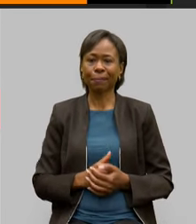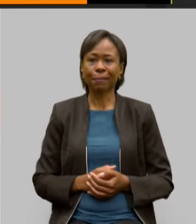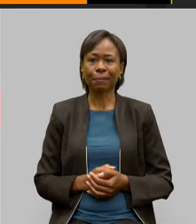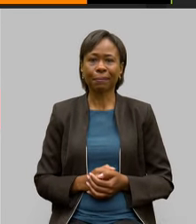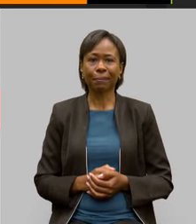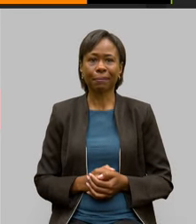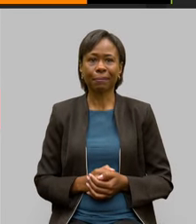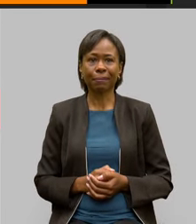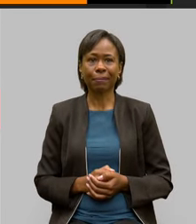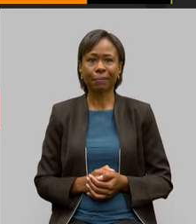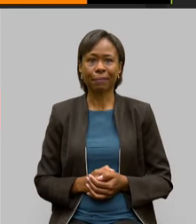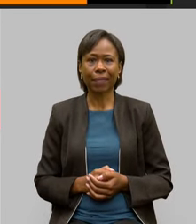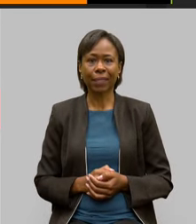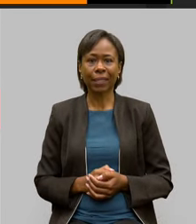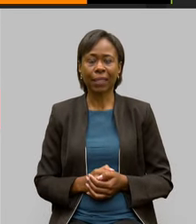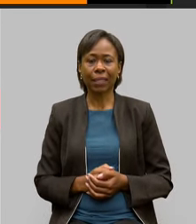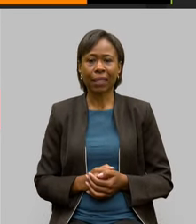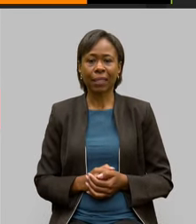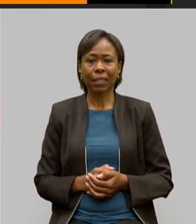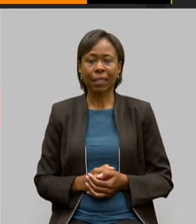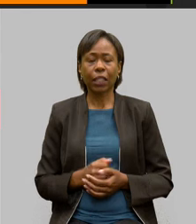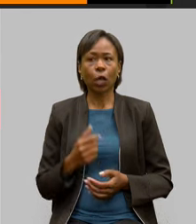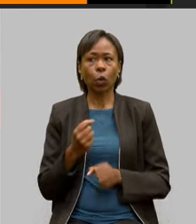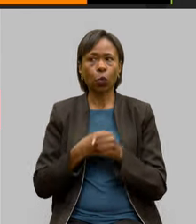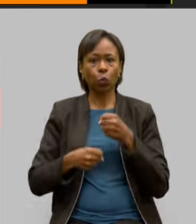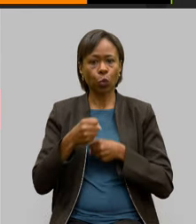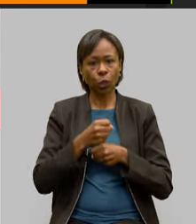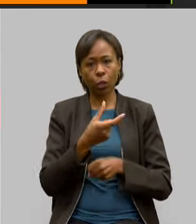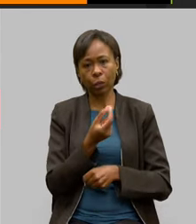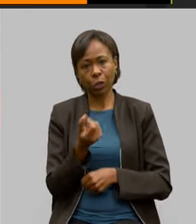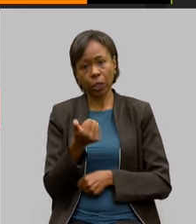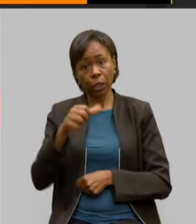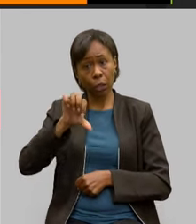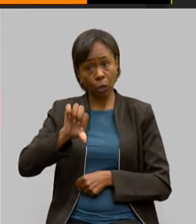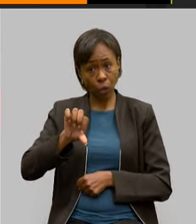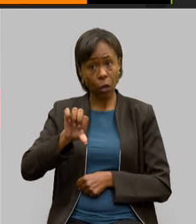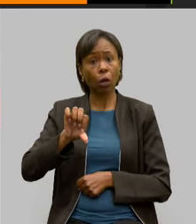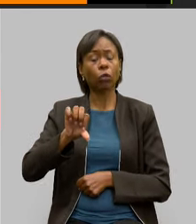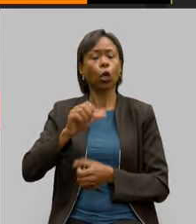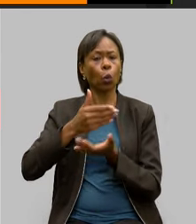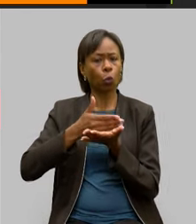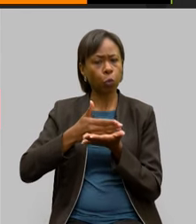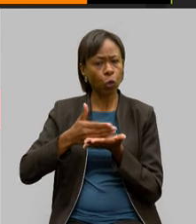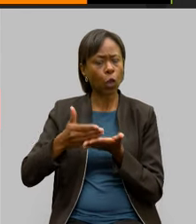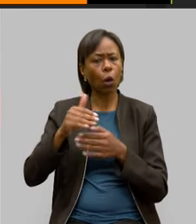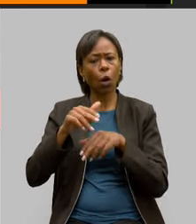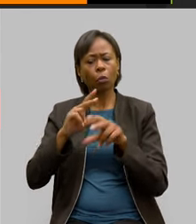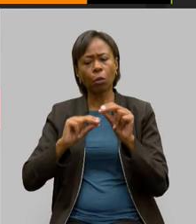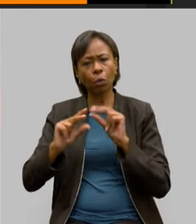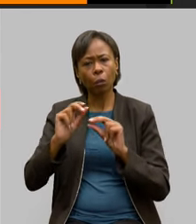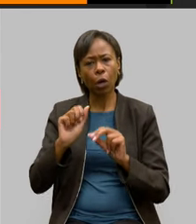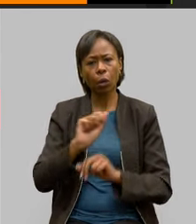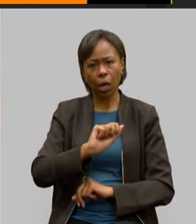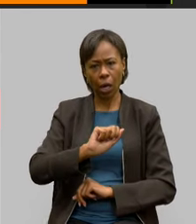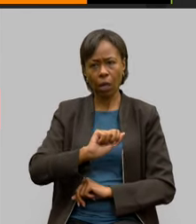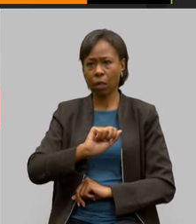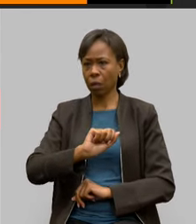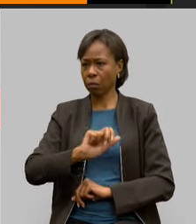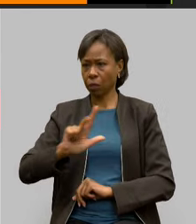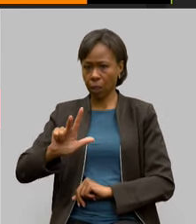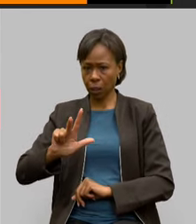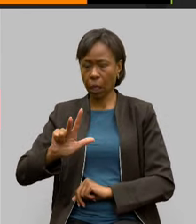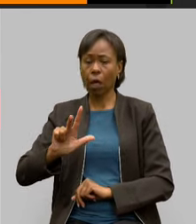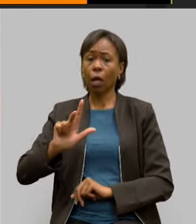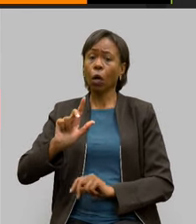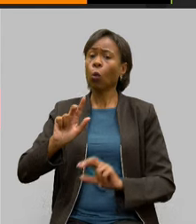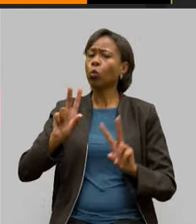eh então a gente em 2019 também a gente ali conversando um pouco com a Anvisa também sobre a preocupação